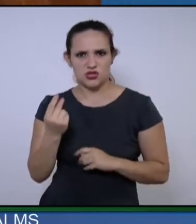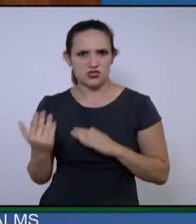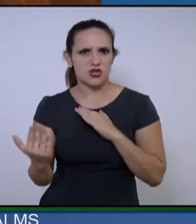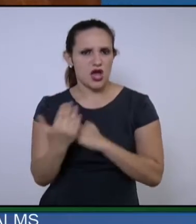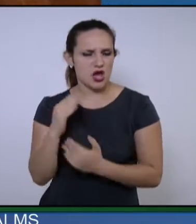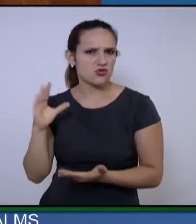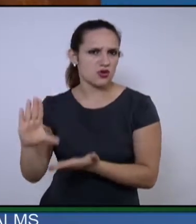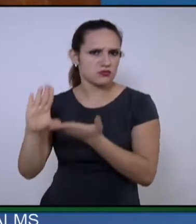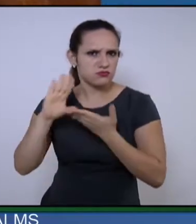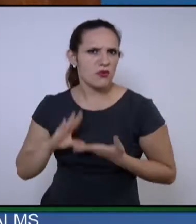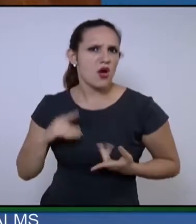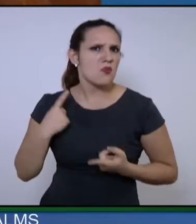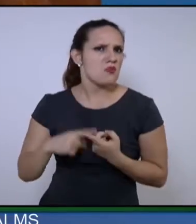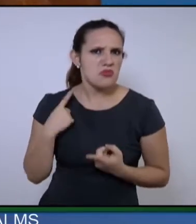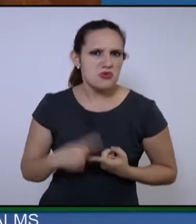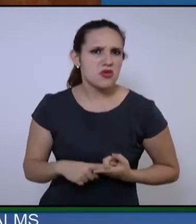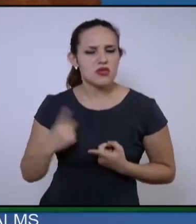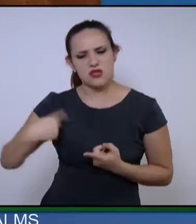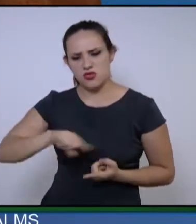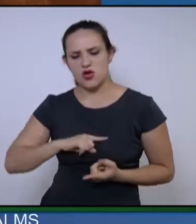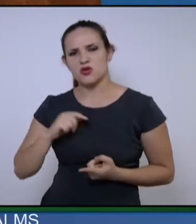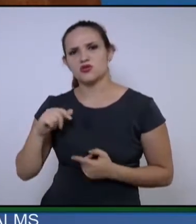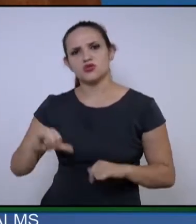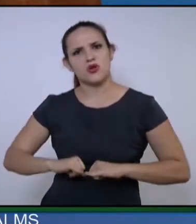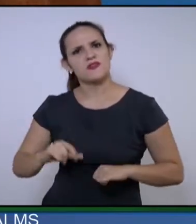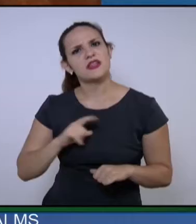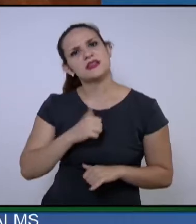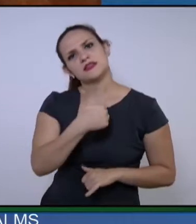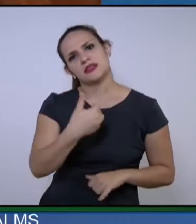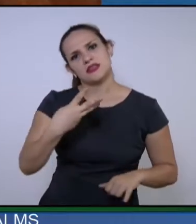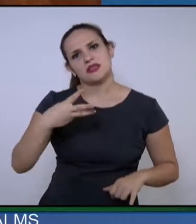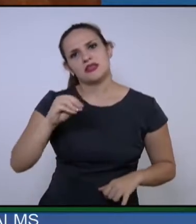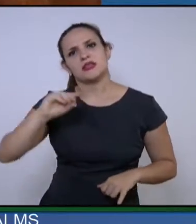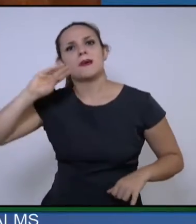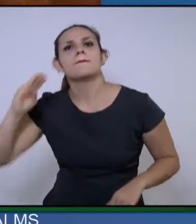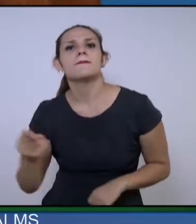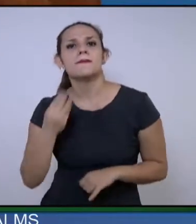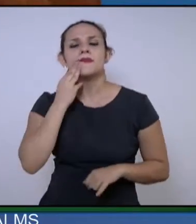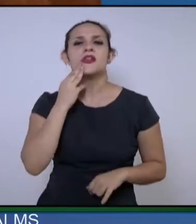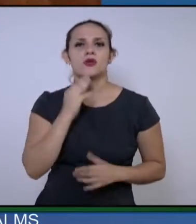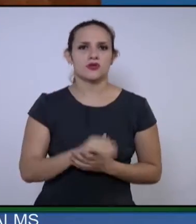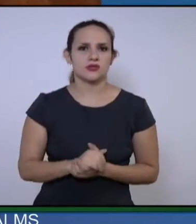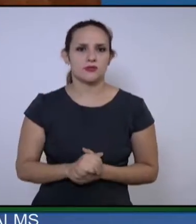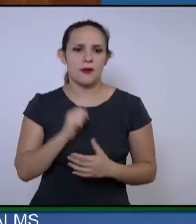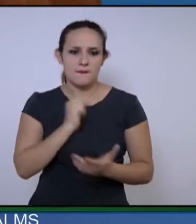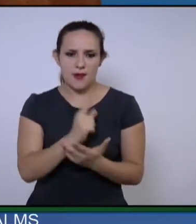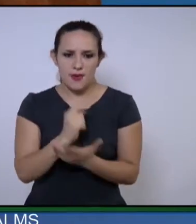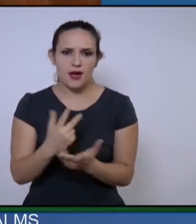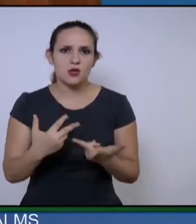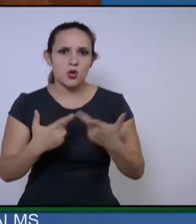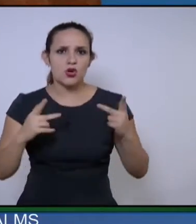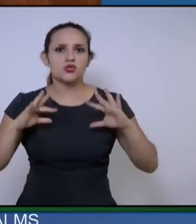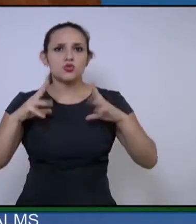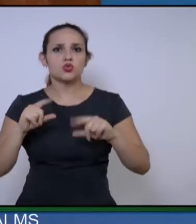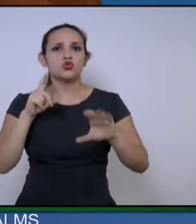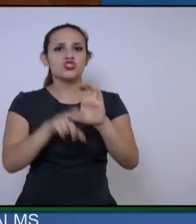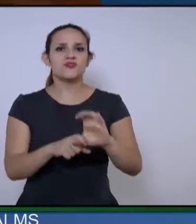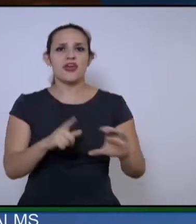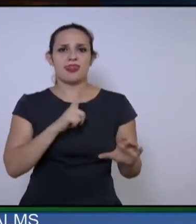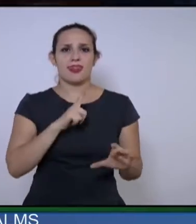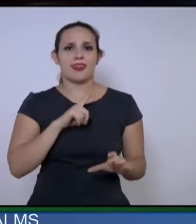estado. São 130 milhões para custear esses 6 mil presos. 130 milhões, deputado Enelvo, que